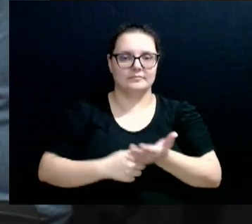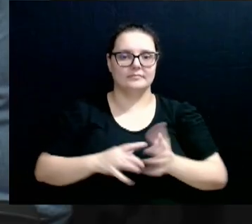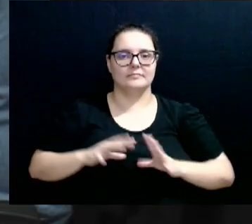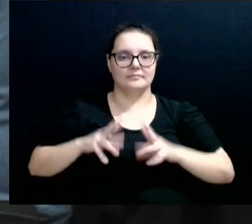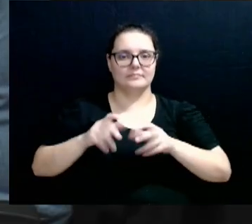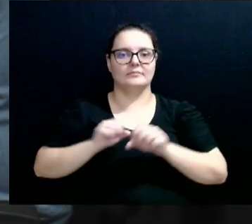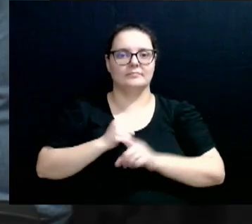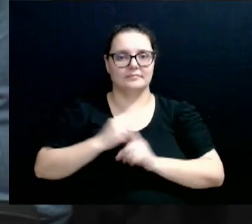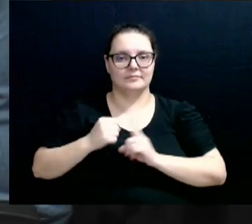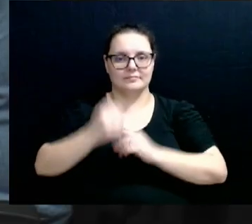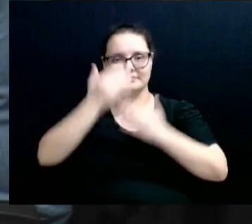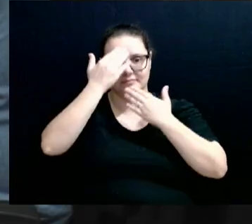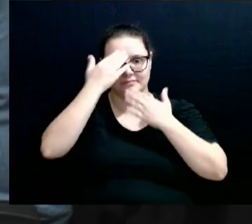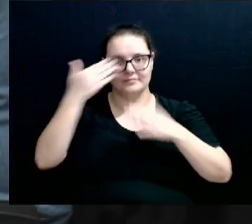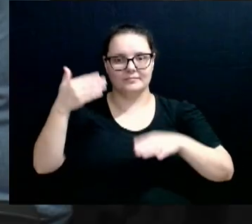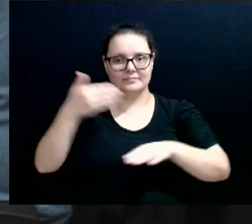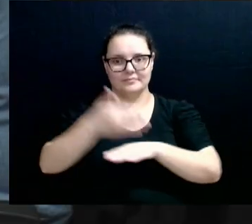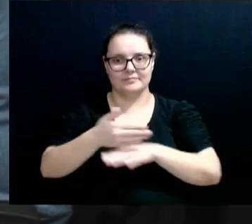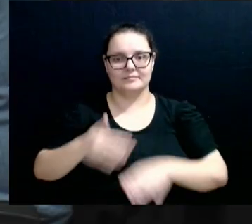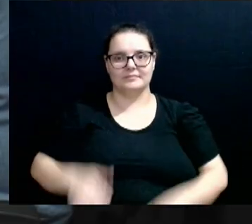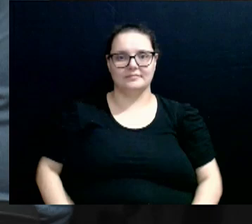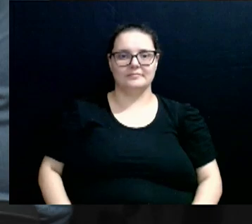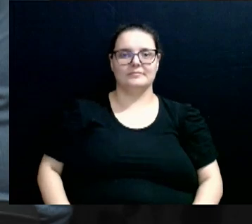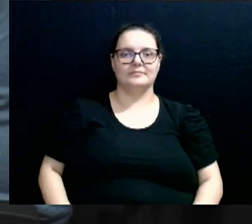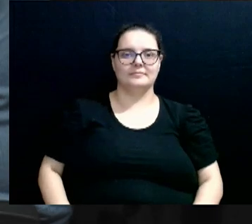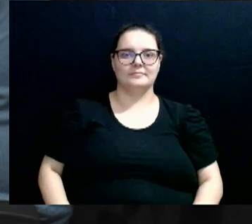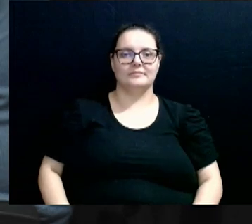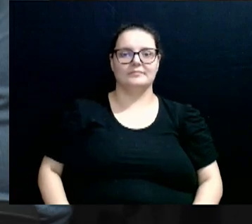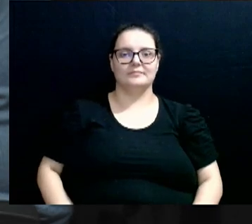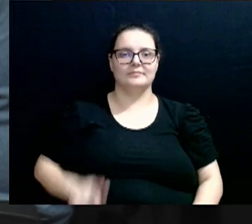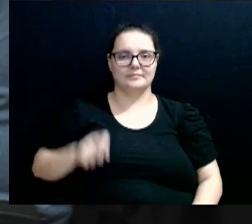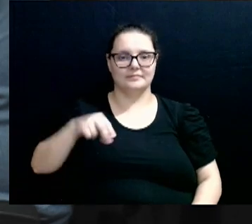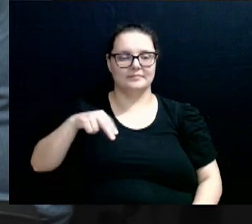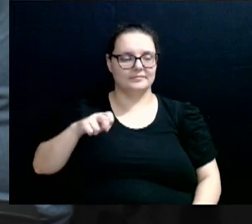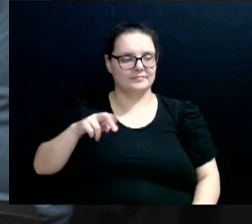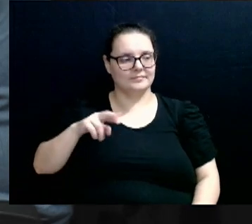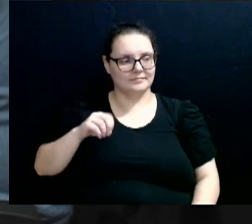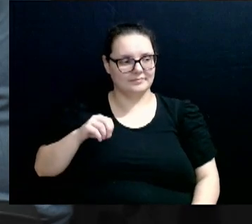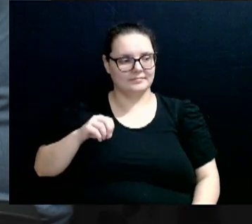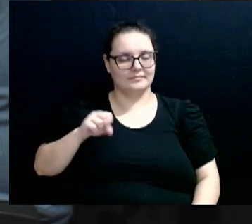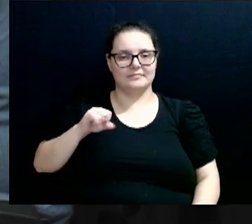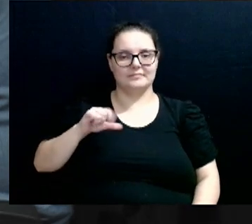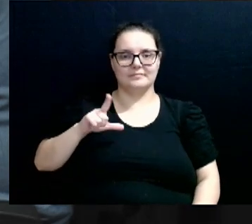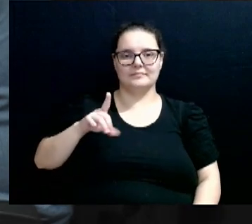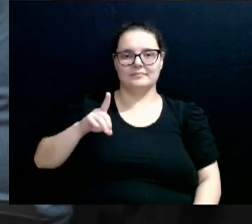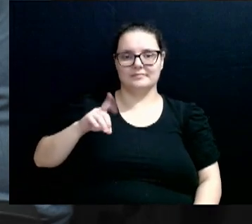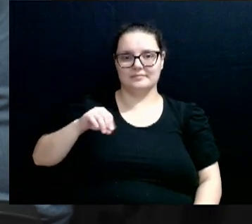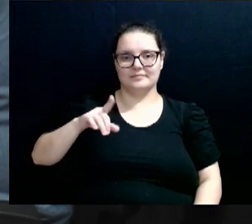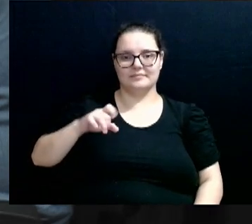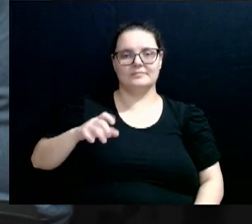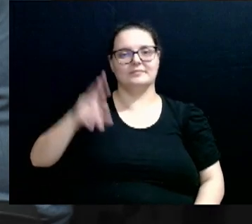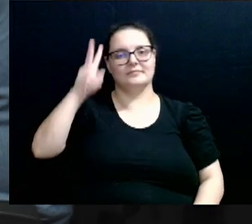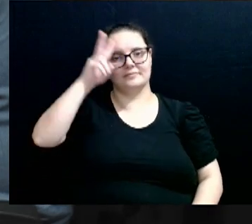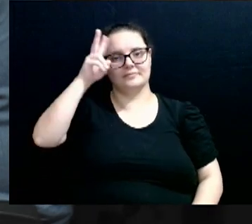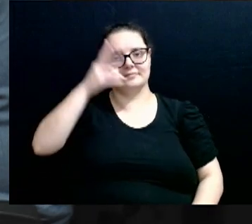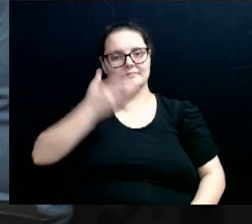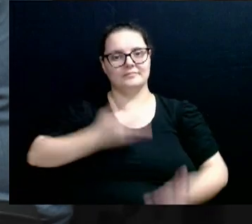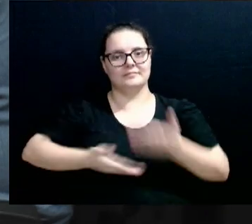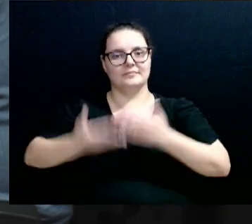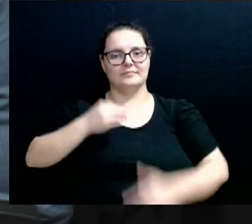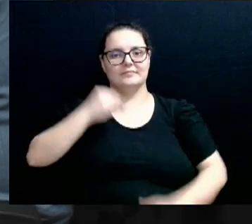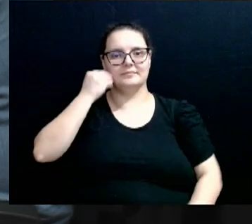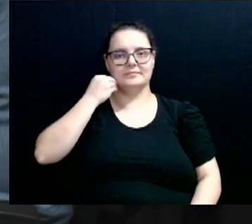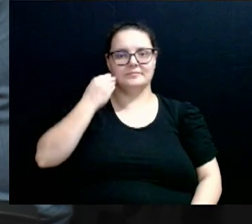pela participação, pela sua generosidade em compartilhar com a gente a sua experiência. E a você,